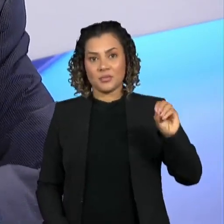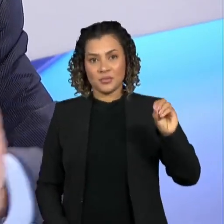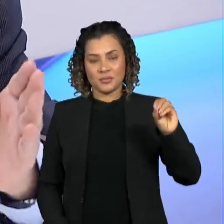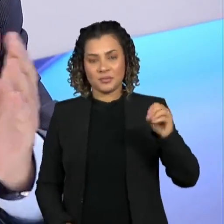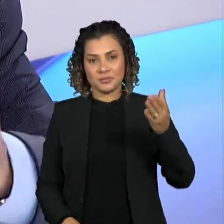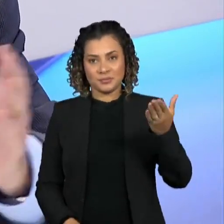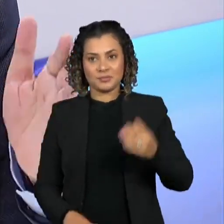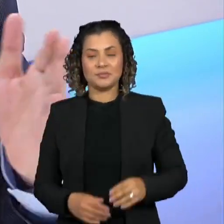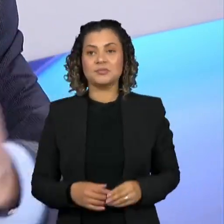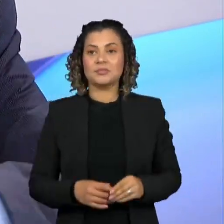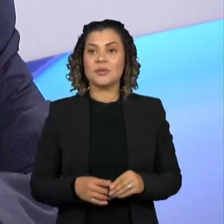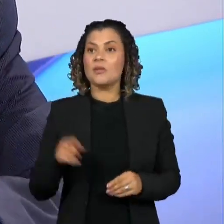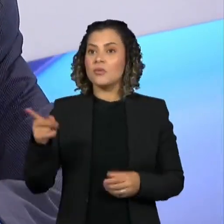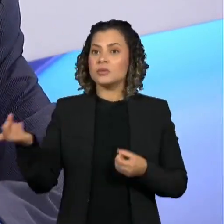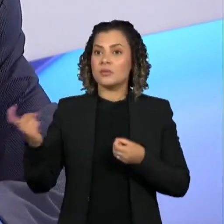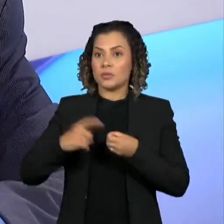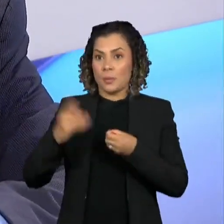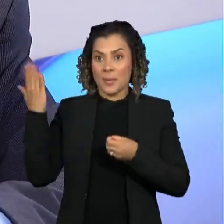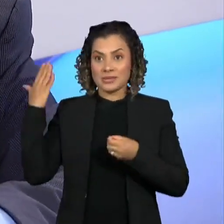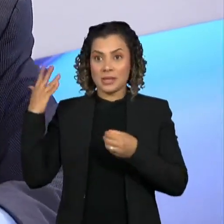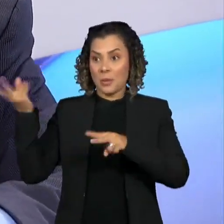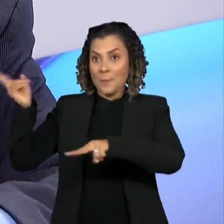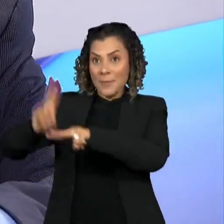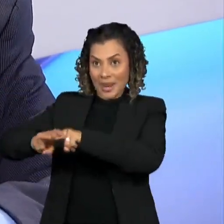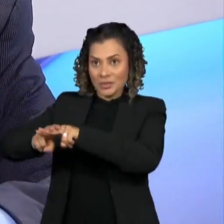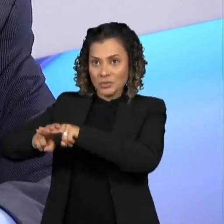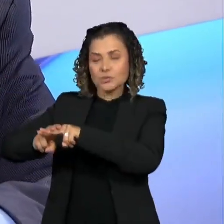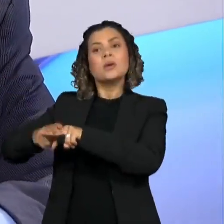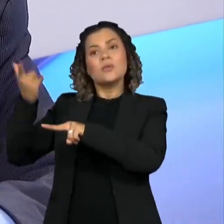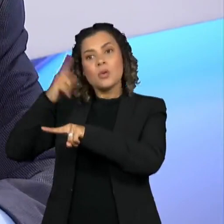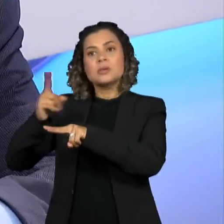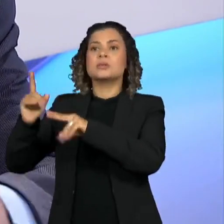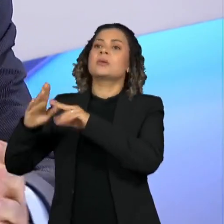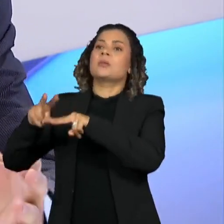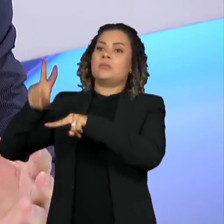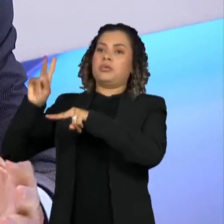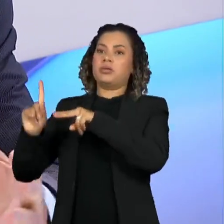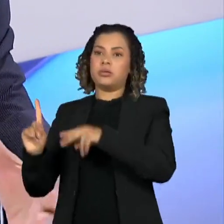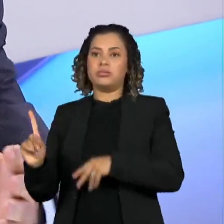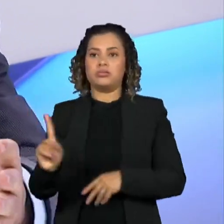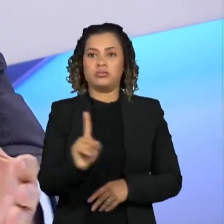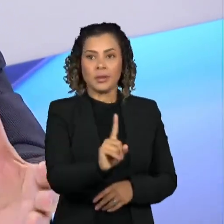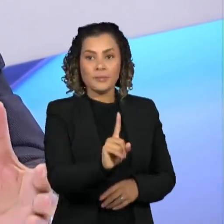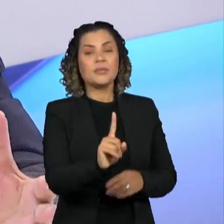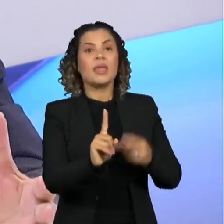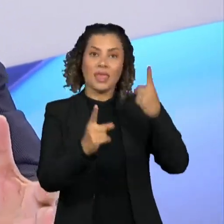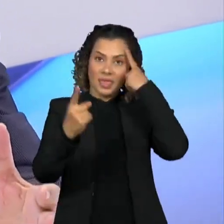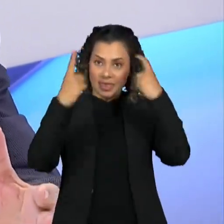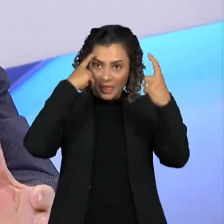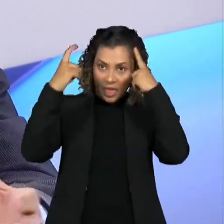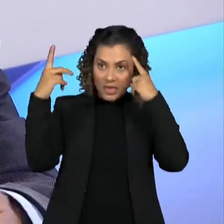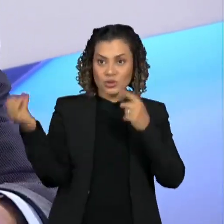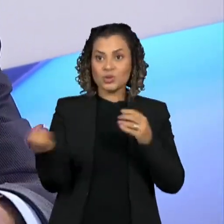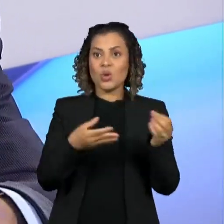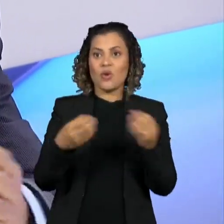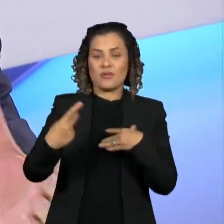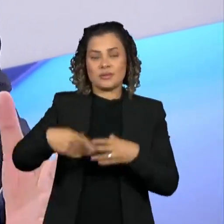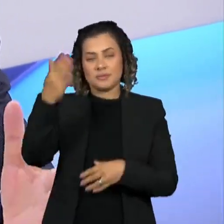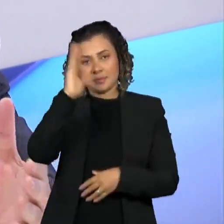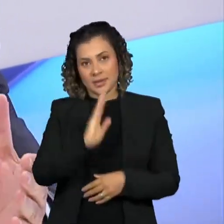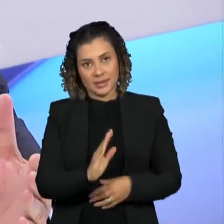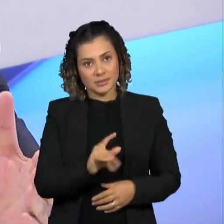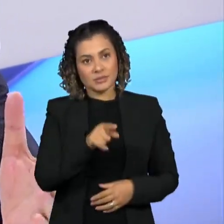você voltou do exílio traseiro dali na bagagem algumas ideias novas em termos de Brasil né